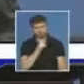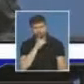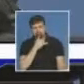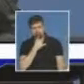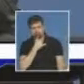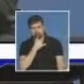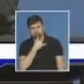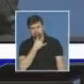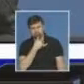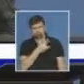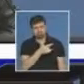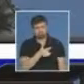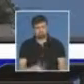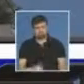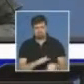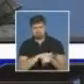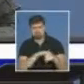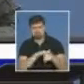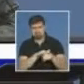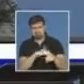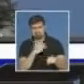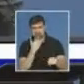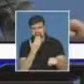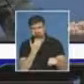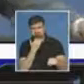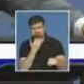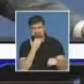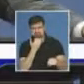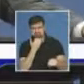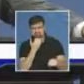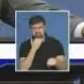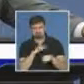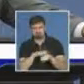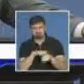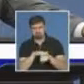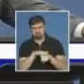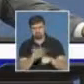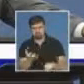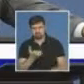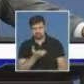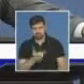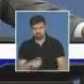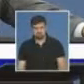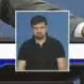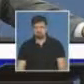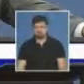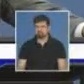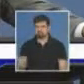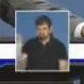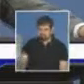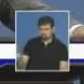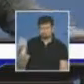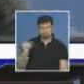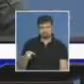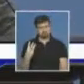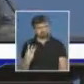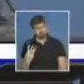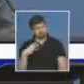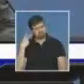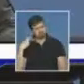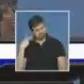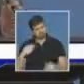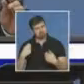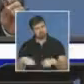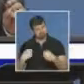infelizmente não foram recebidos como autoridades da cidade que merecem e mereciam ser